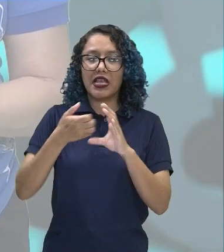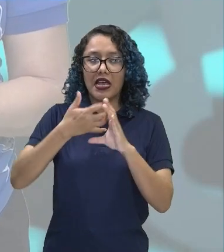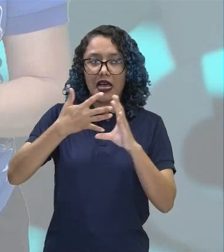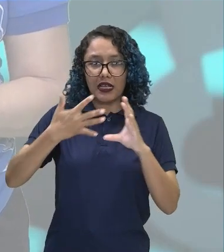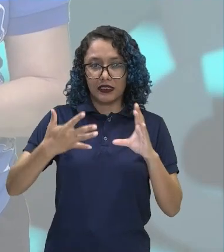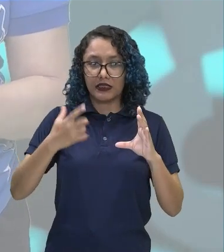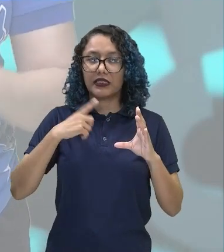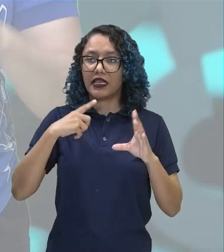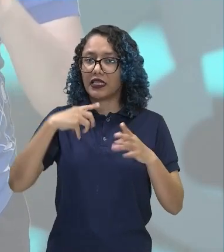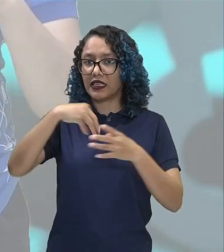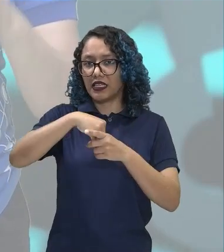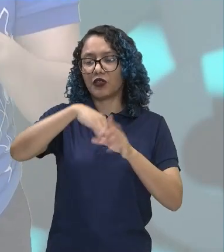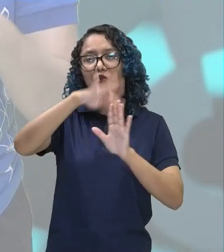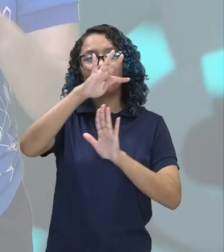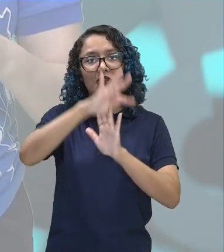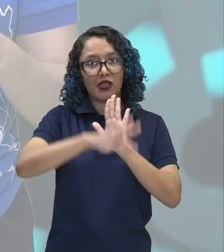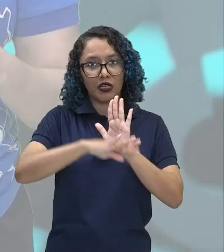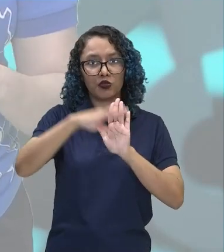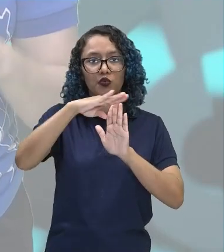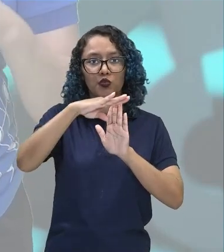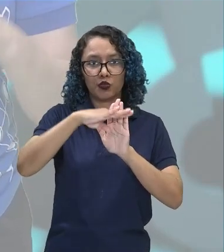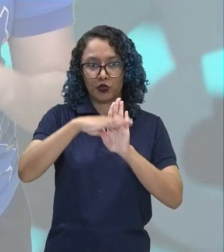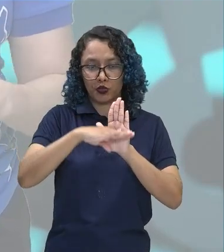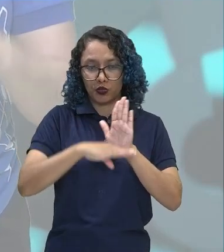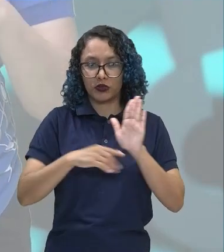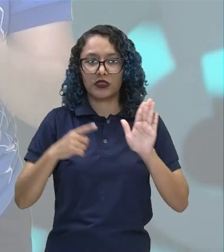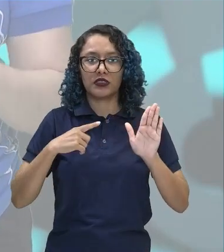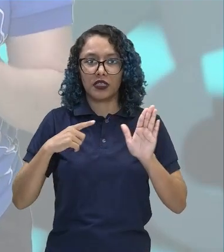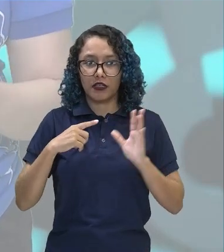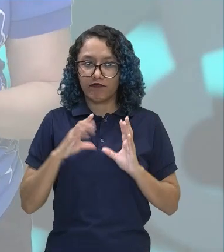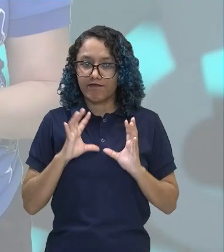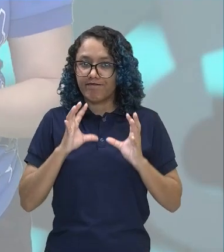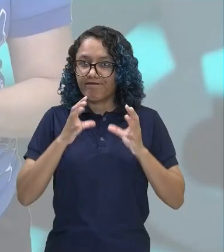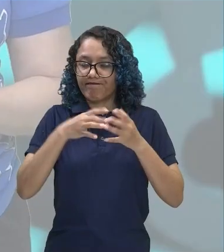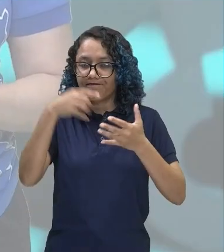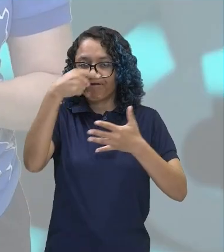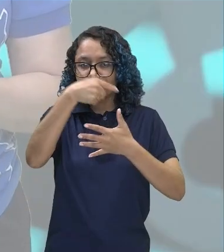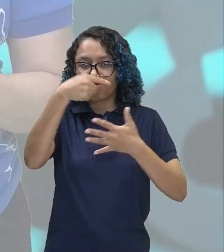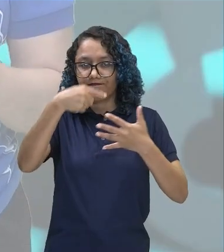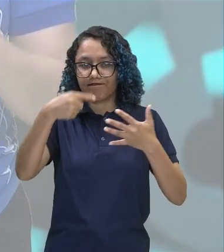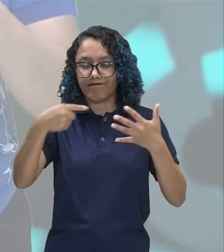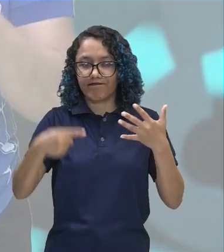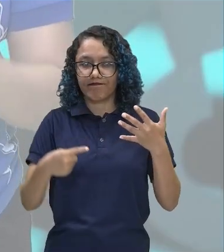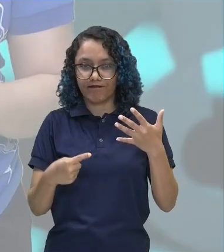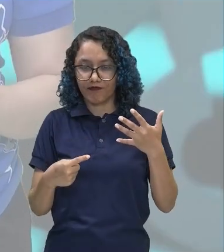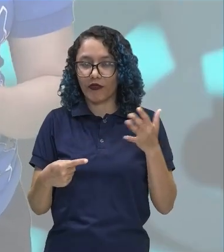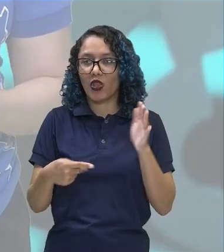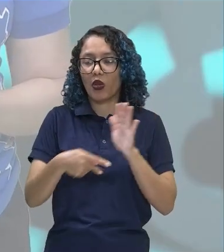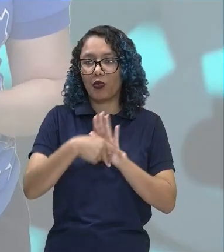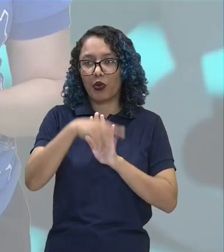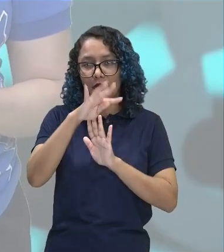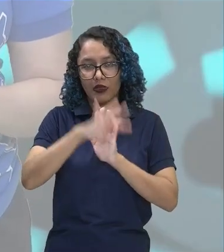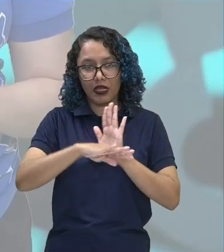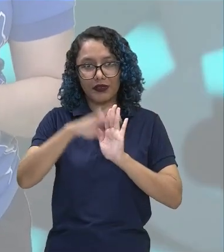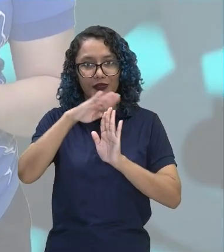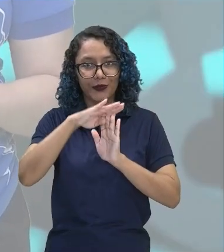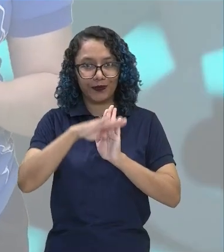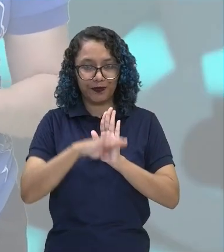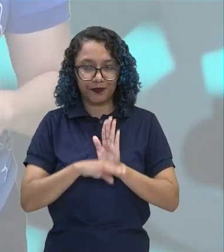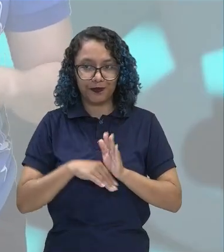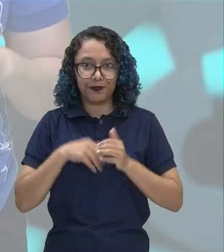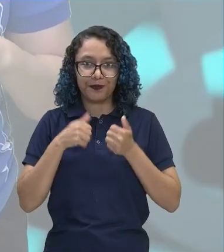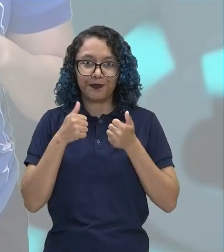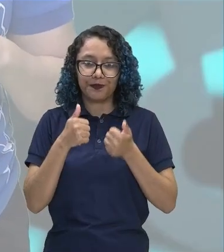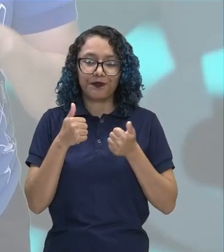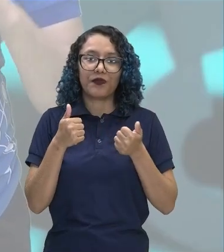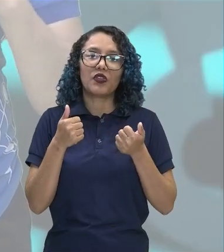tipo de texto, né? Então, é um conjunto de aspectos que fazem parte dos textos normativos.